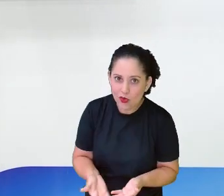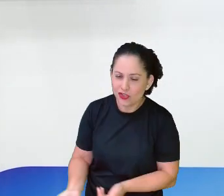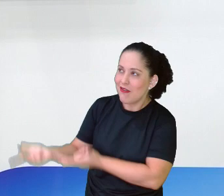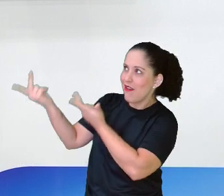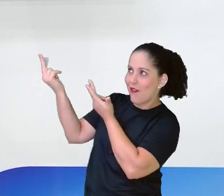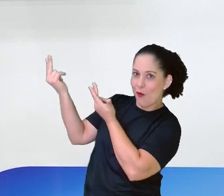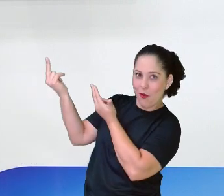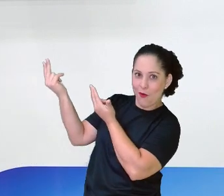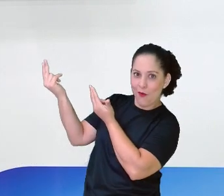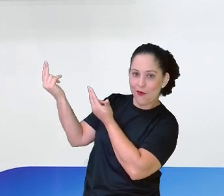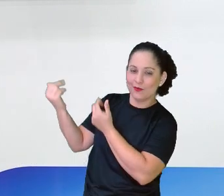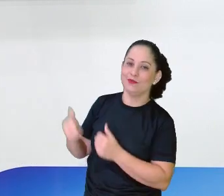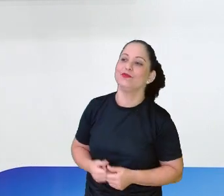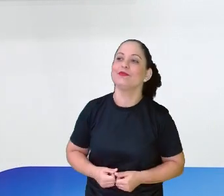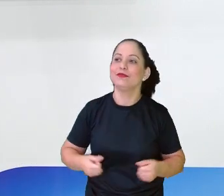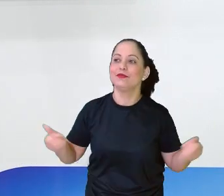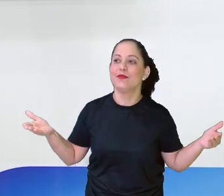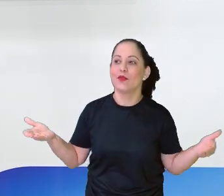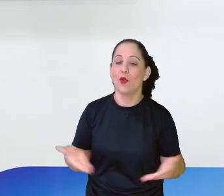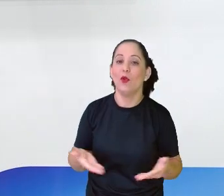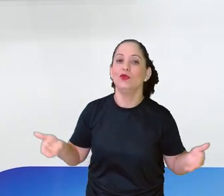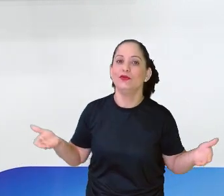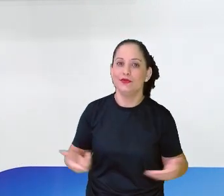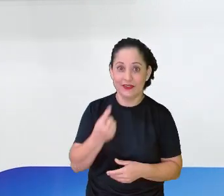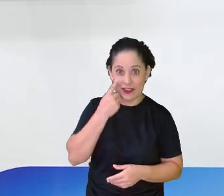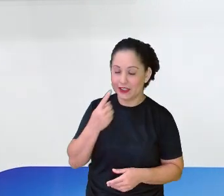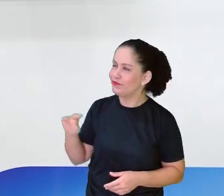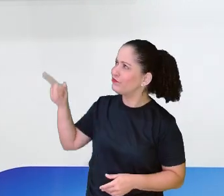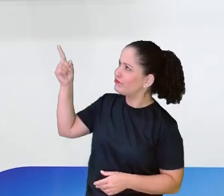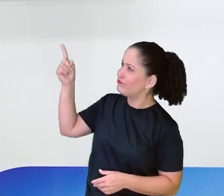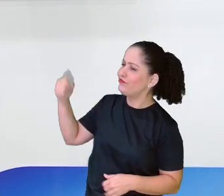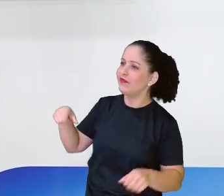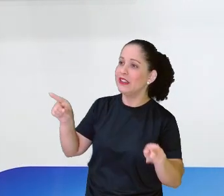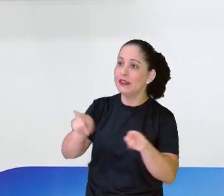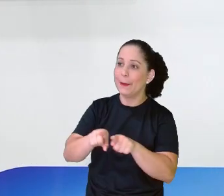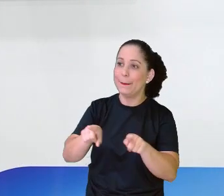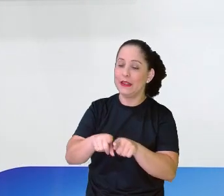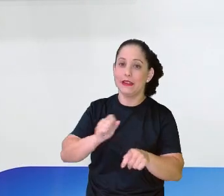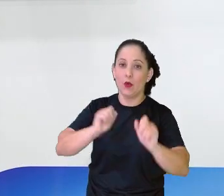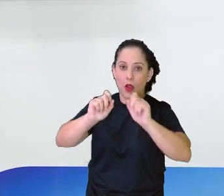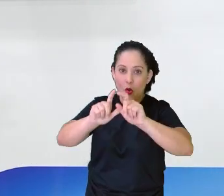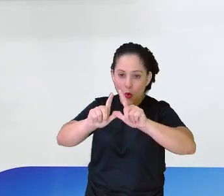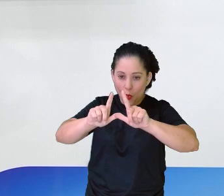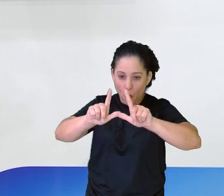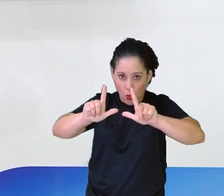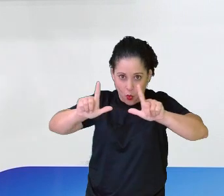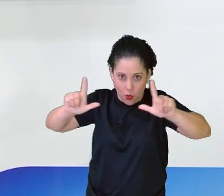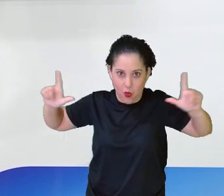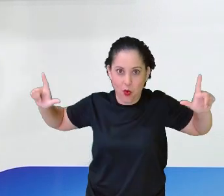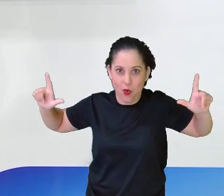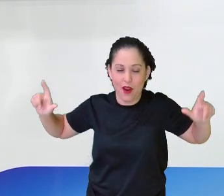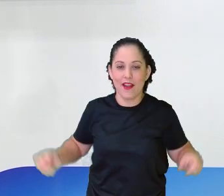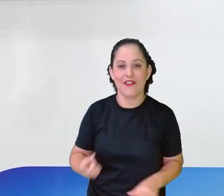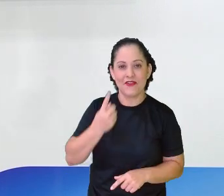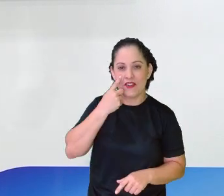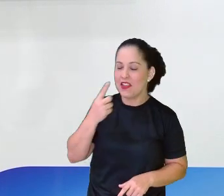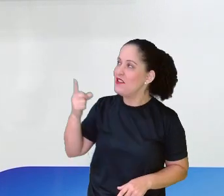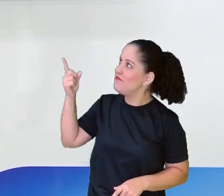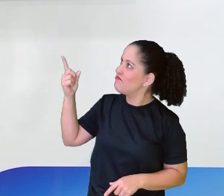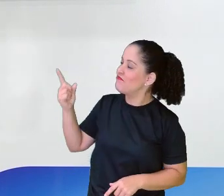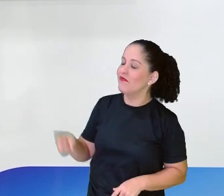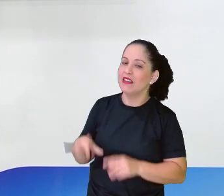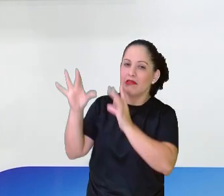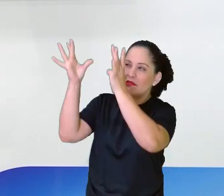jeito? Se eu pegar um mapa mais atual, sim, eu ainda fiz aqui até uma expansão desse mapa para vocês observarem bem, ó, que